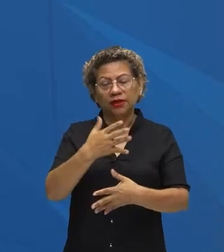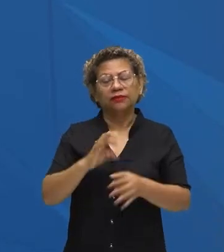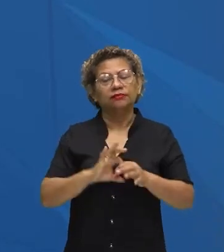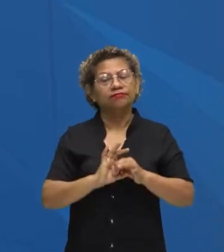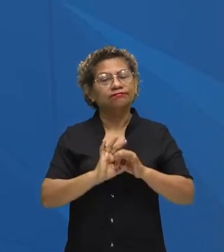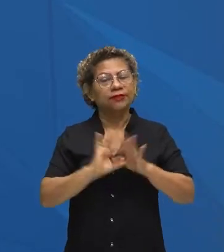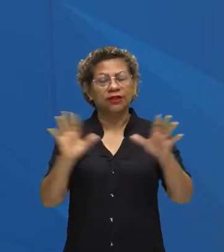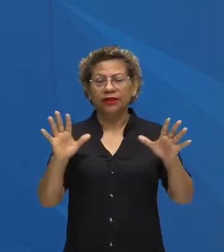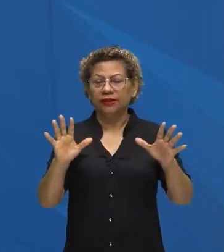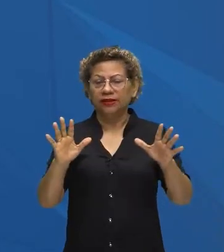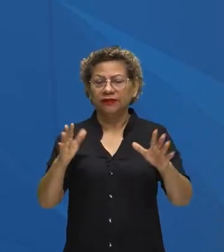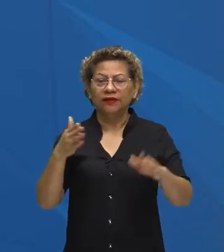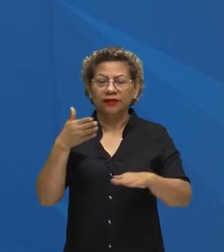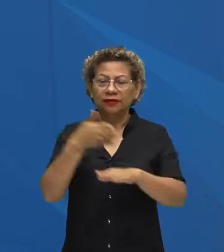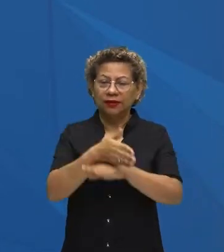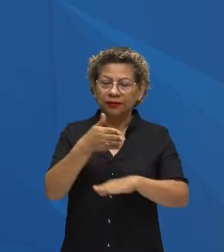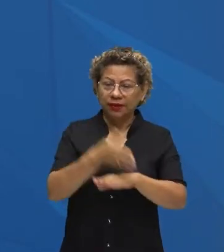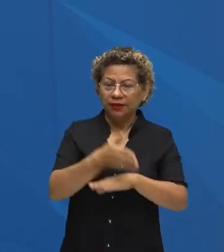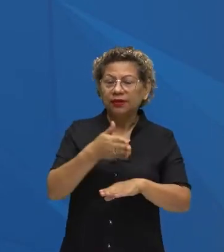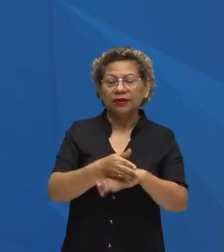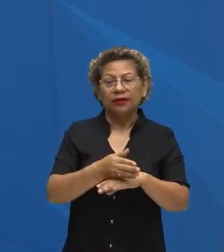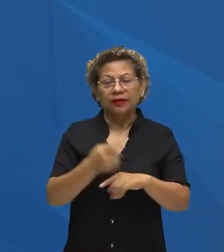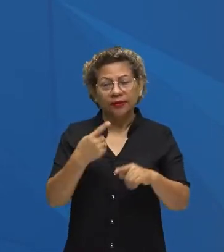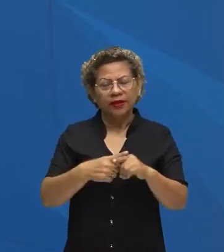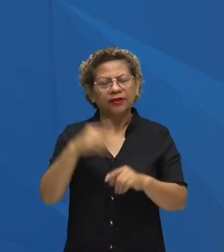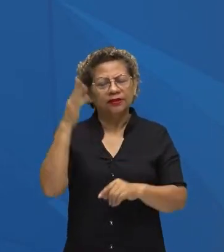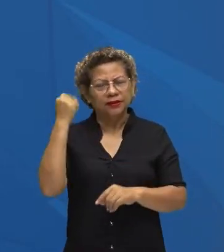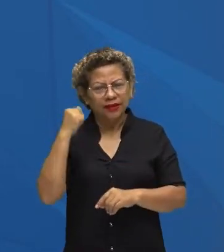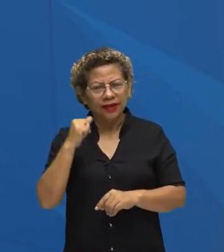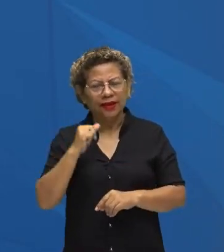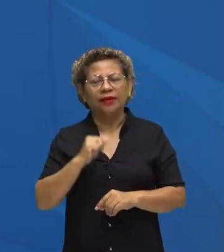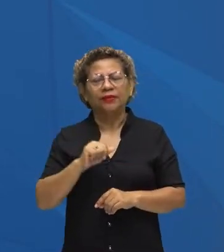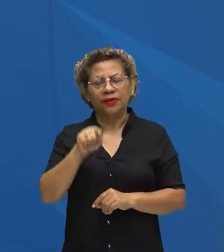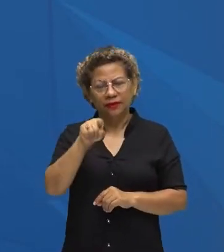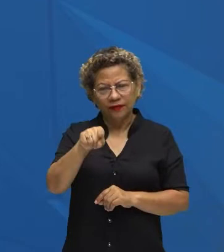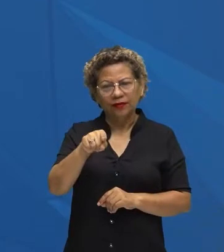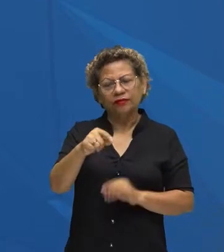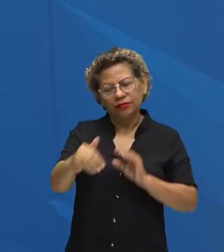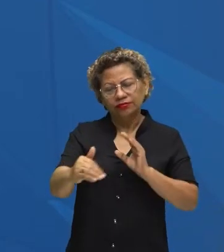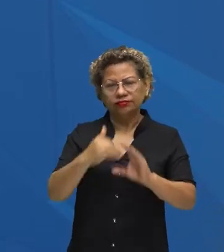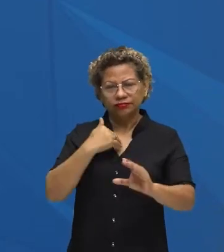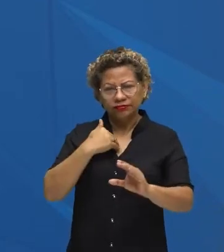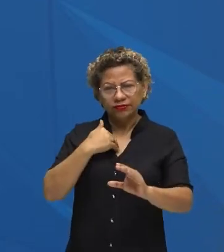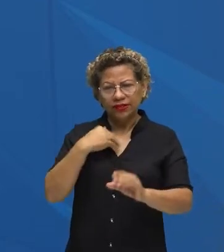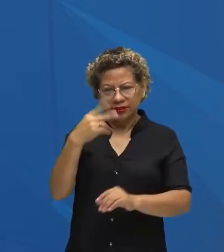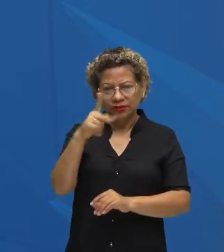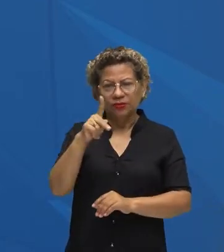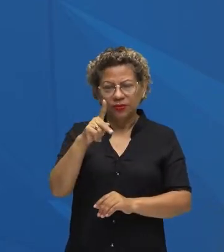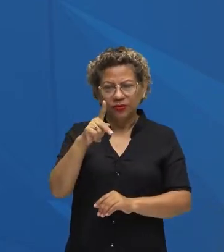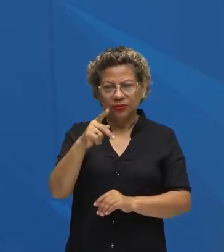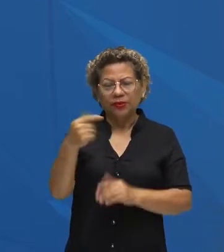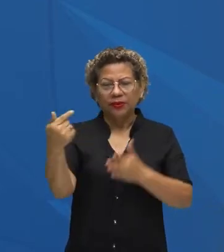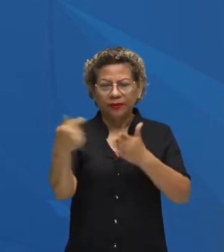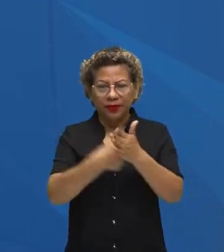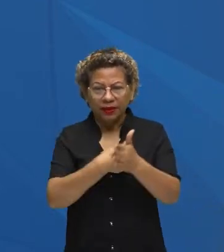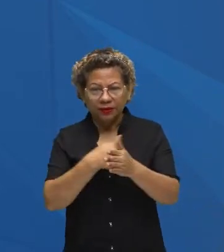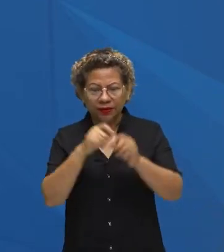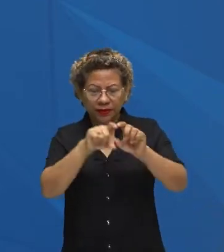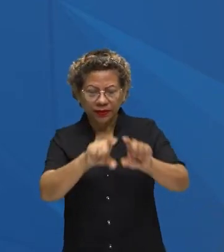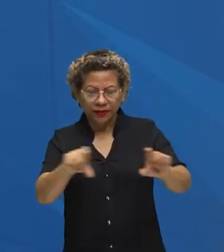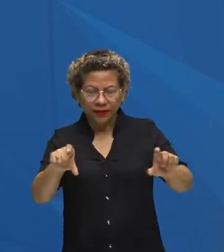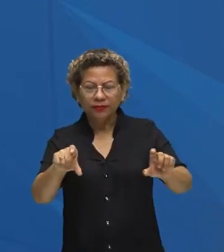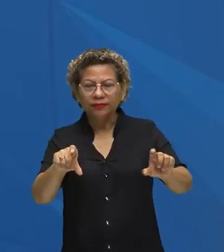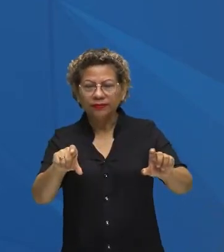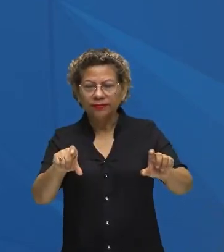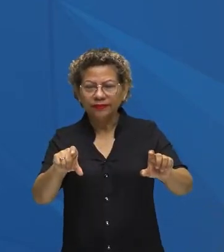interagir conosco, porque a gente está acompanhando por aqui e a sua pergunta pode aparecer aí na tela, eu posso responder aí ao vivo, tá bom?